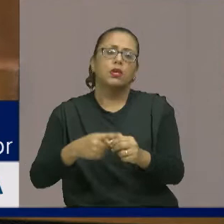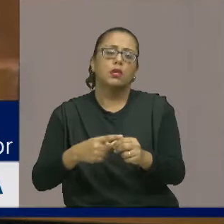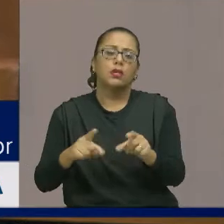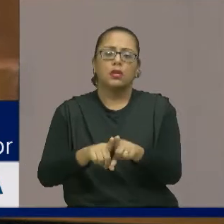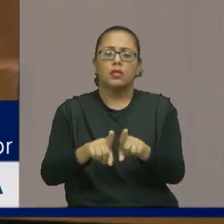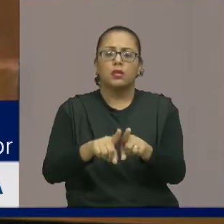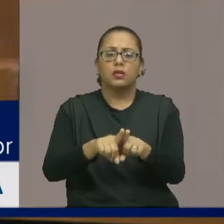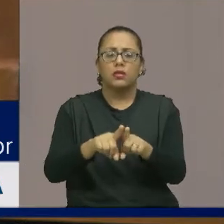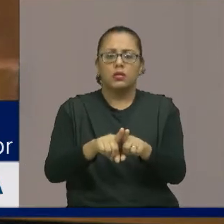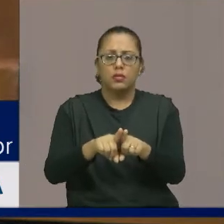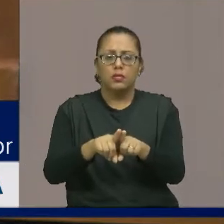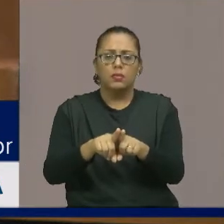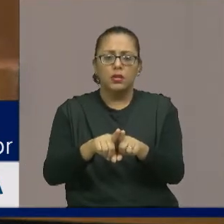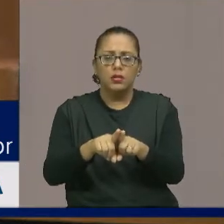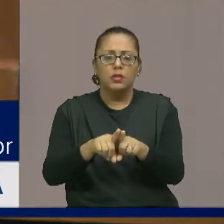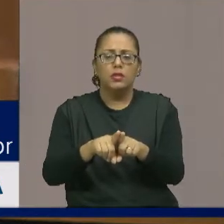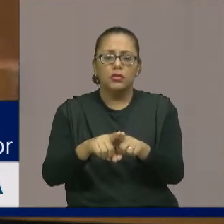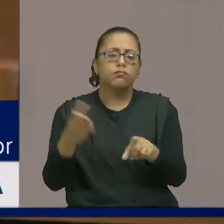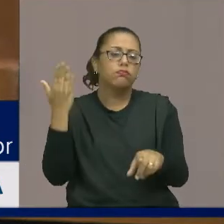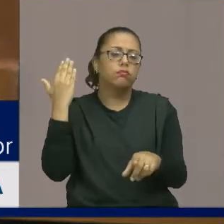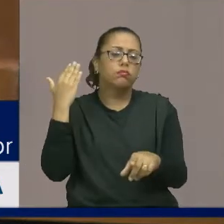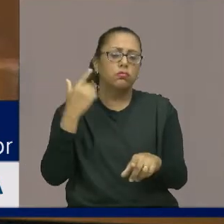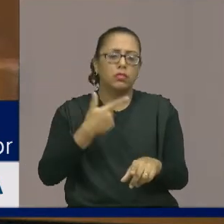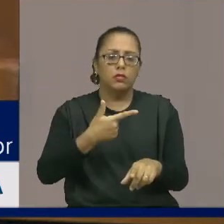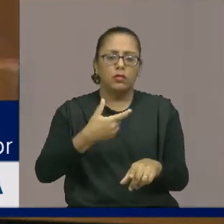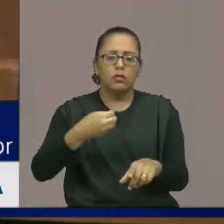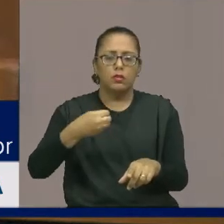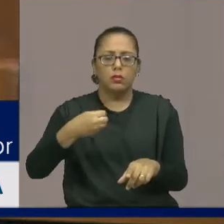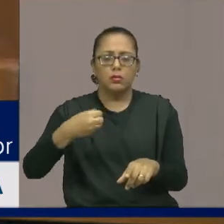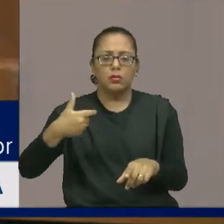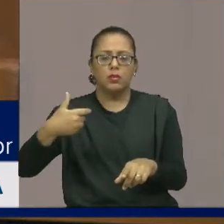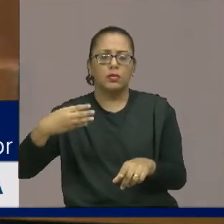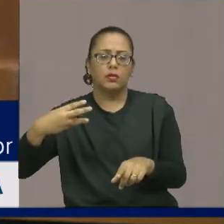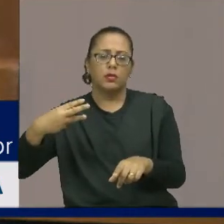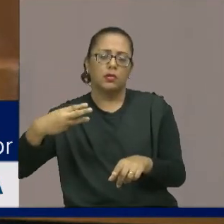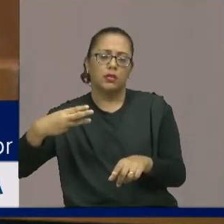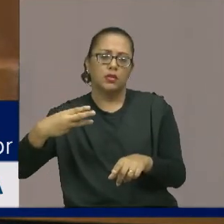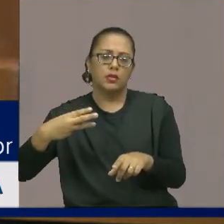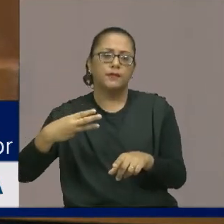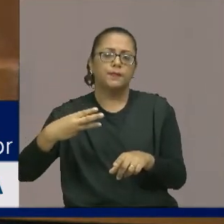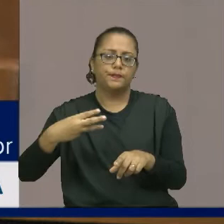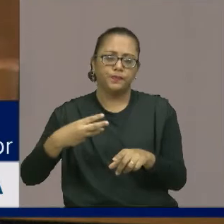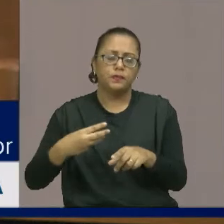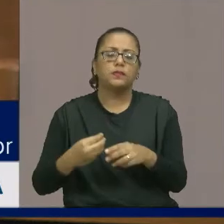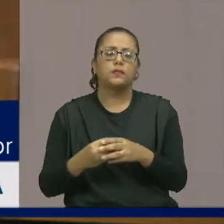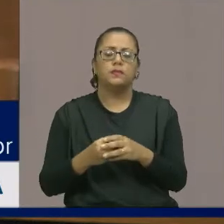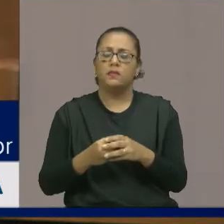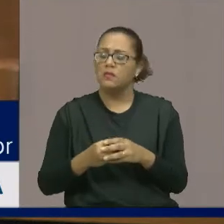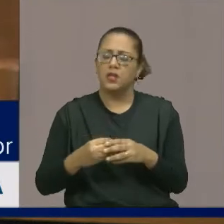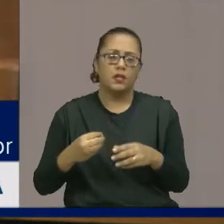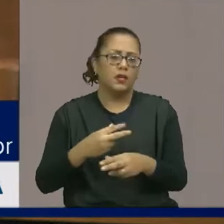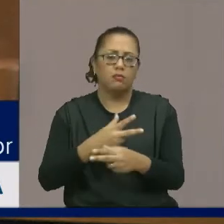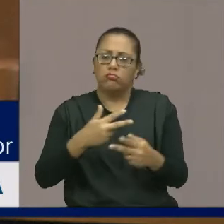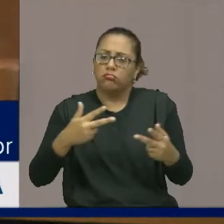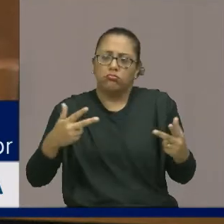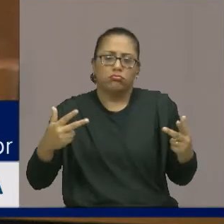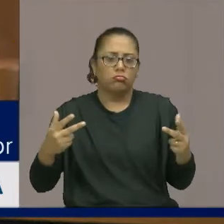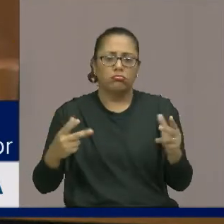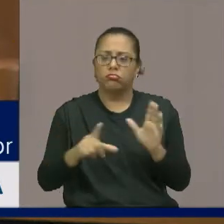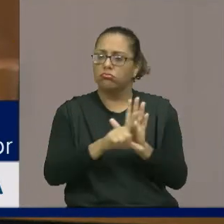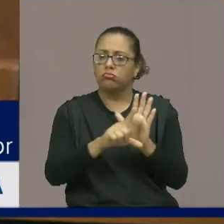lançamos aqui em 2013, aprovamos por unanimidade em 2015, entre várias outras